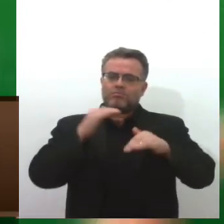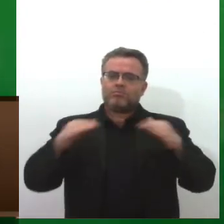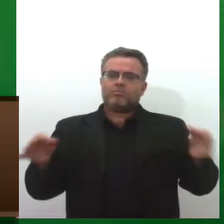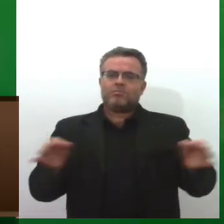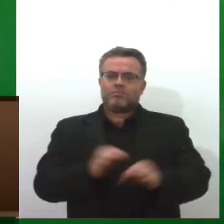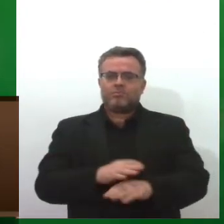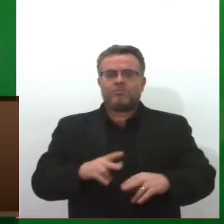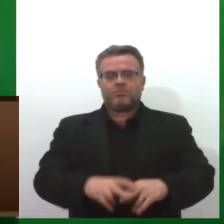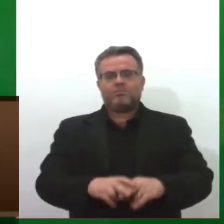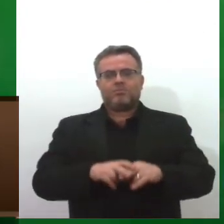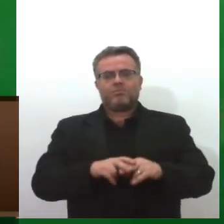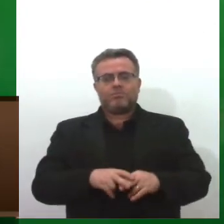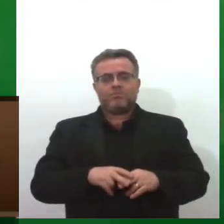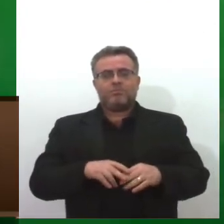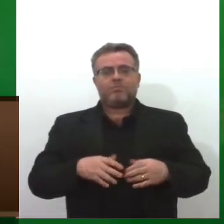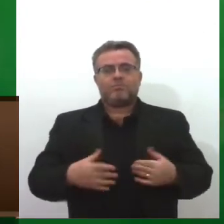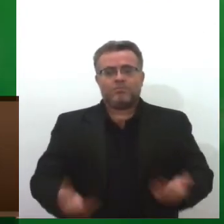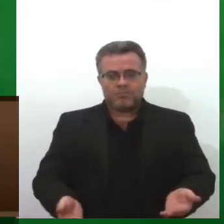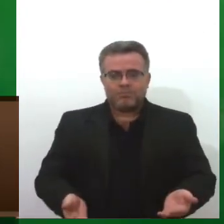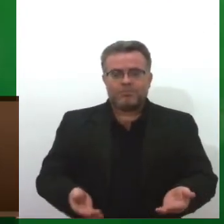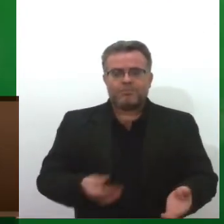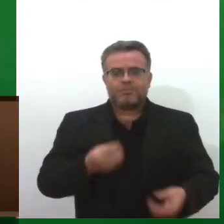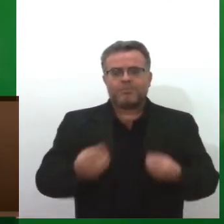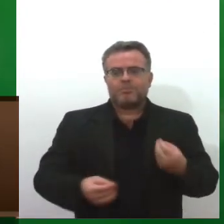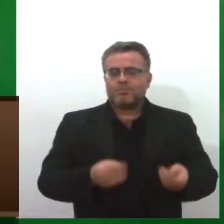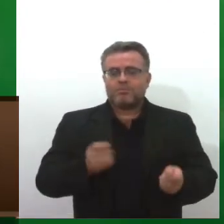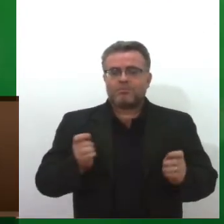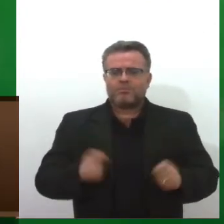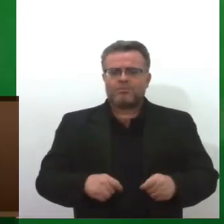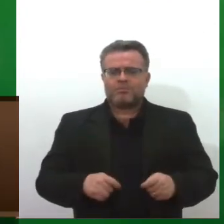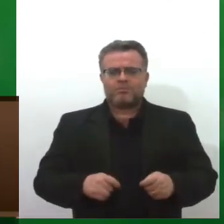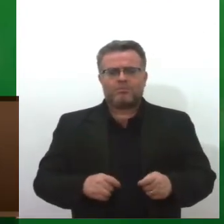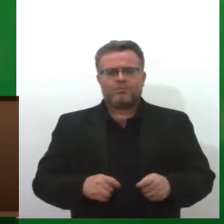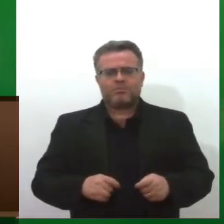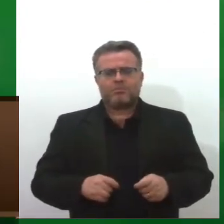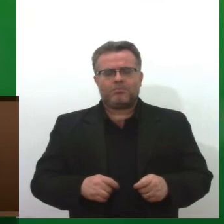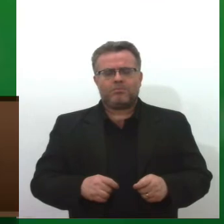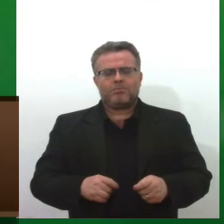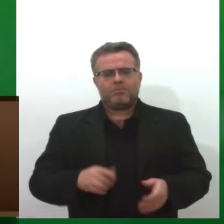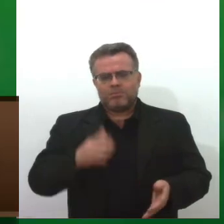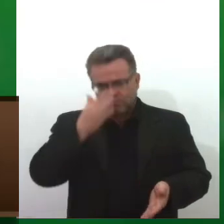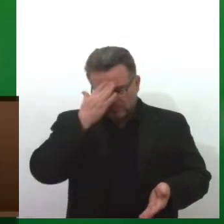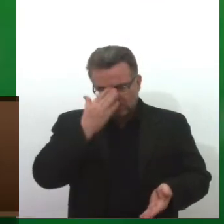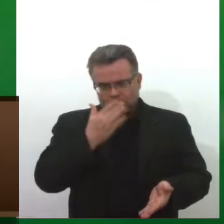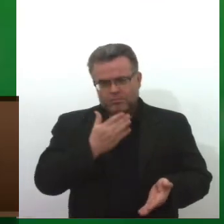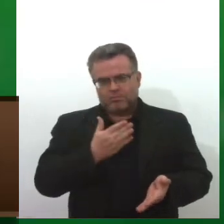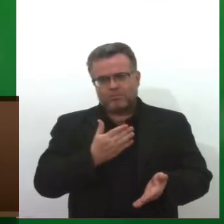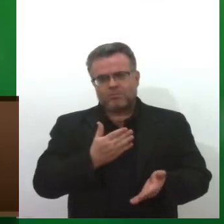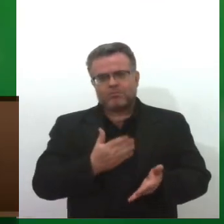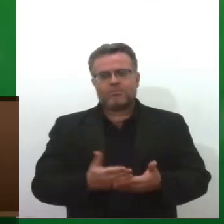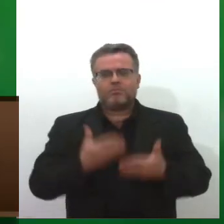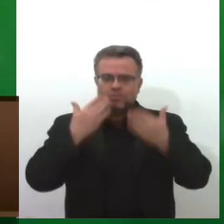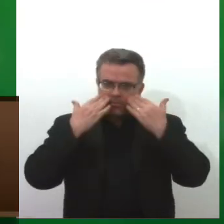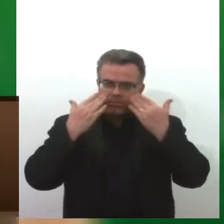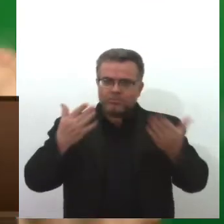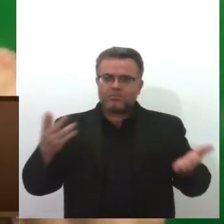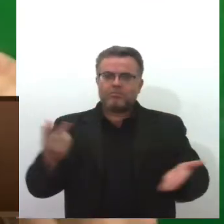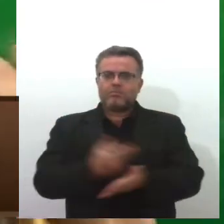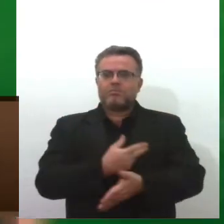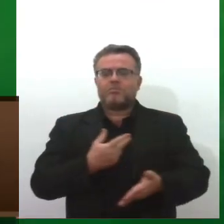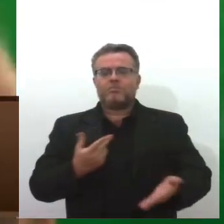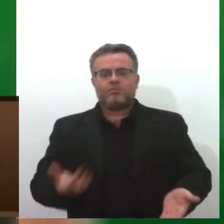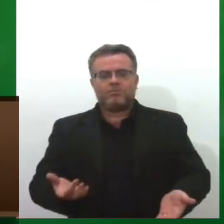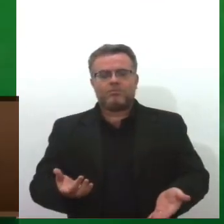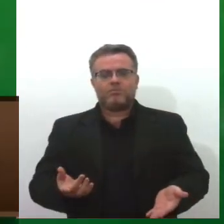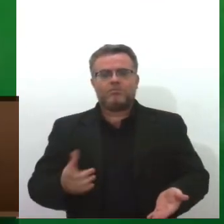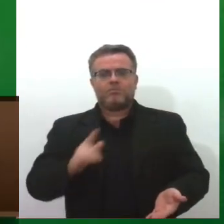As linhas de crédito, elas estão abertas, né? Então, eu acredito que, diante de uma condição de que tenha